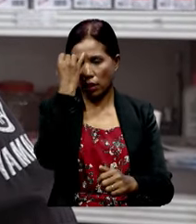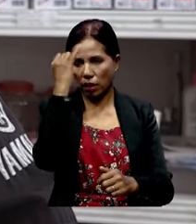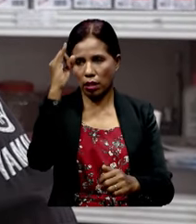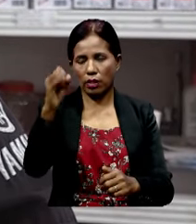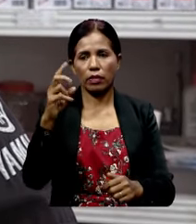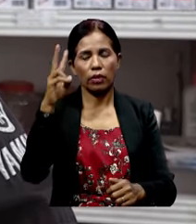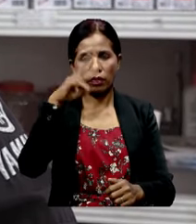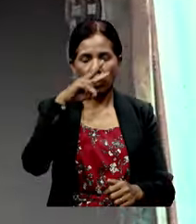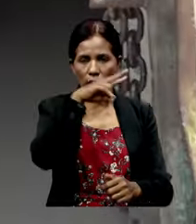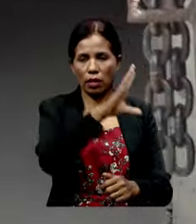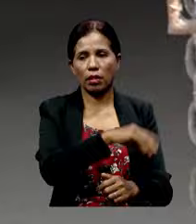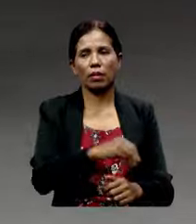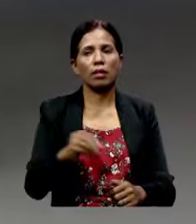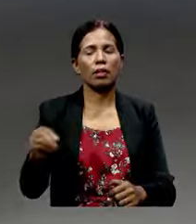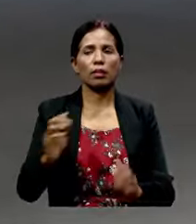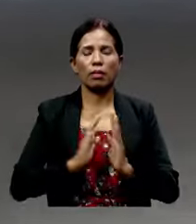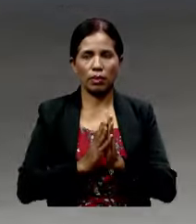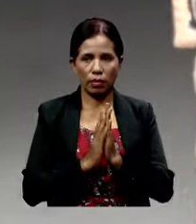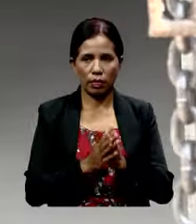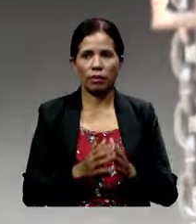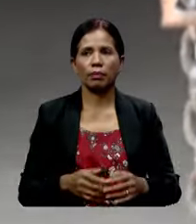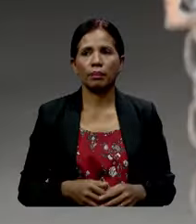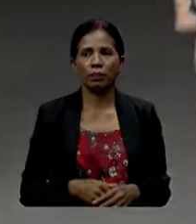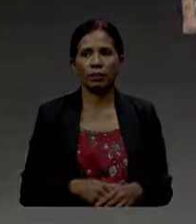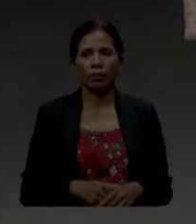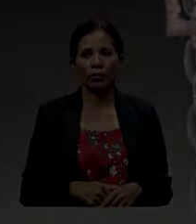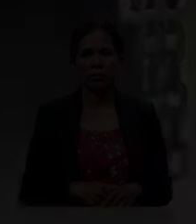Vietnam no Myanmar. Adriano Verdial, Rafael dos Reis, ZMN.